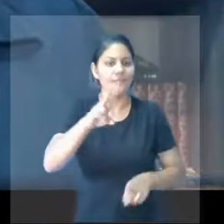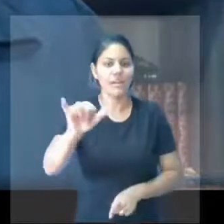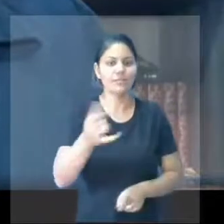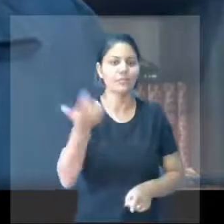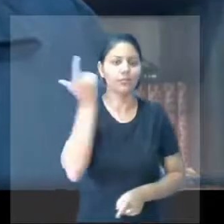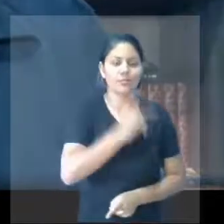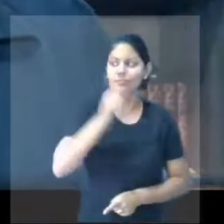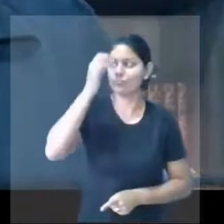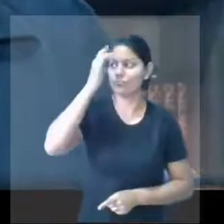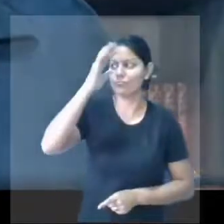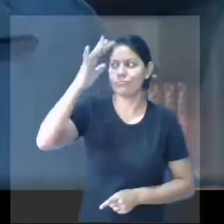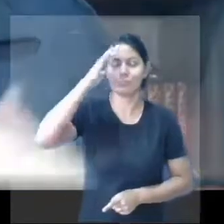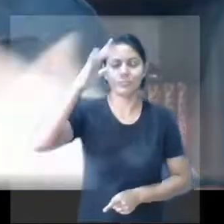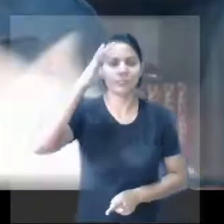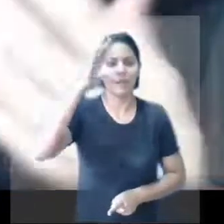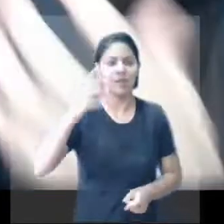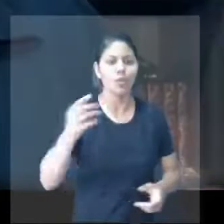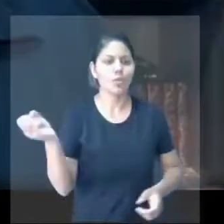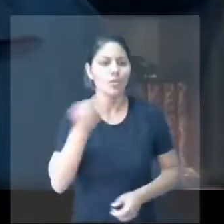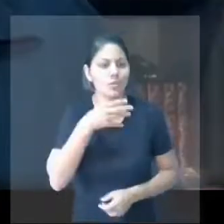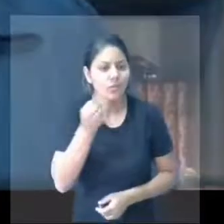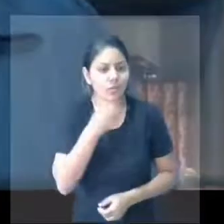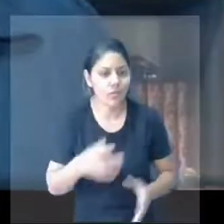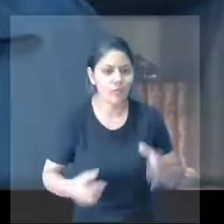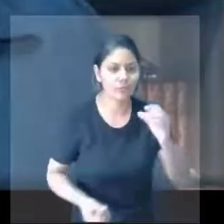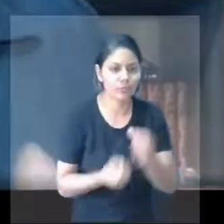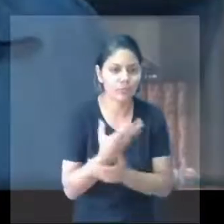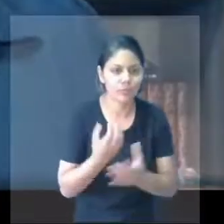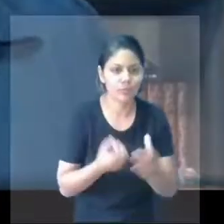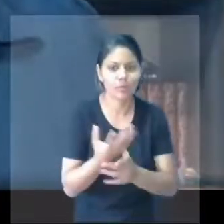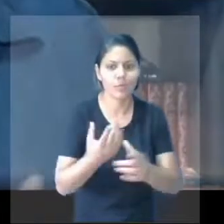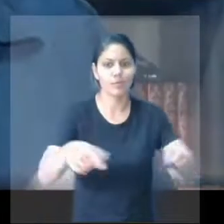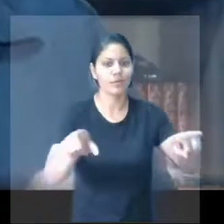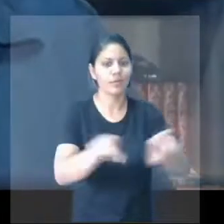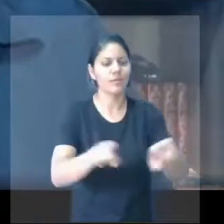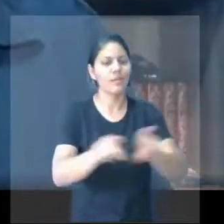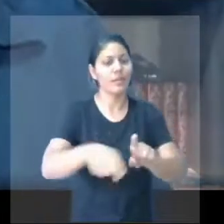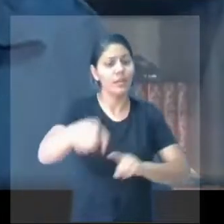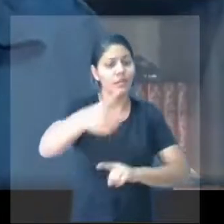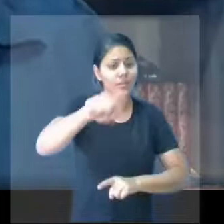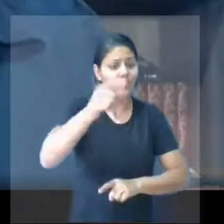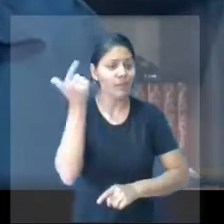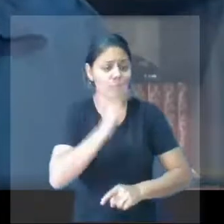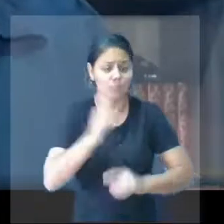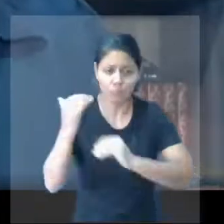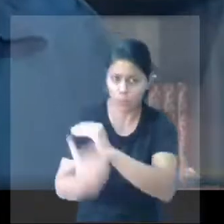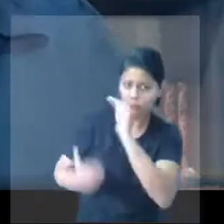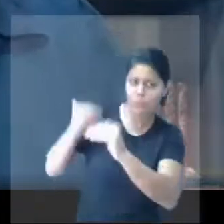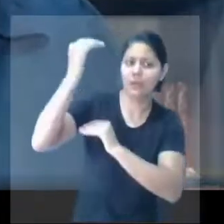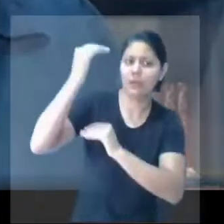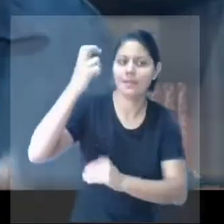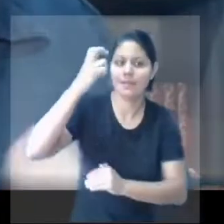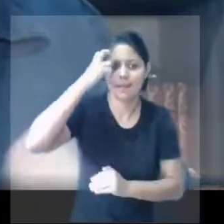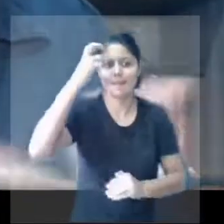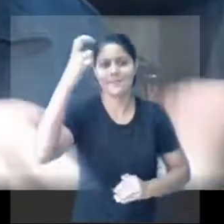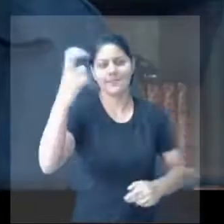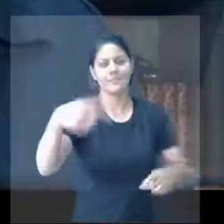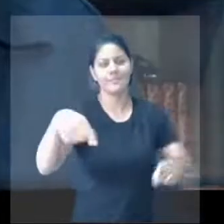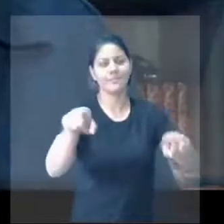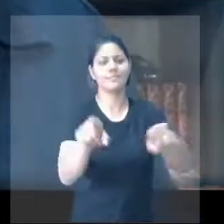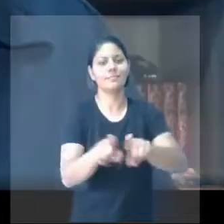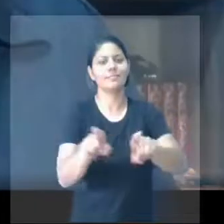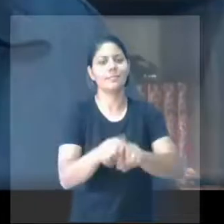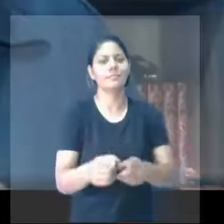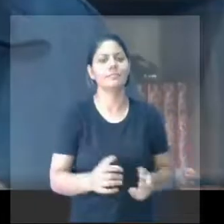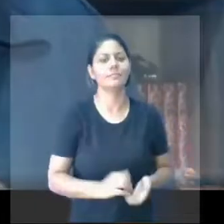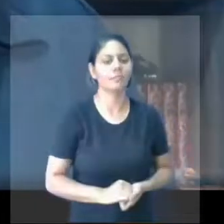essa reflexão vai te trazer novas descobertas, e isso que vai te evoluir intelectualmente. Então, através dessa